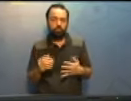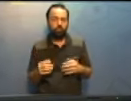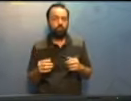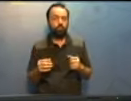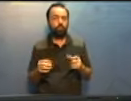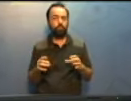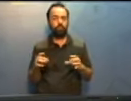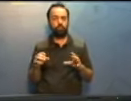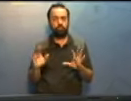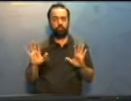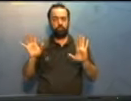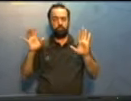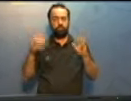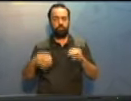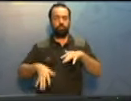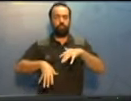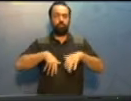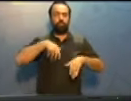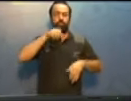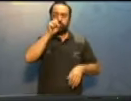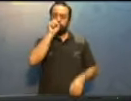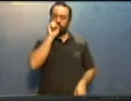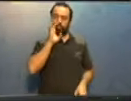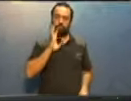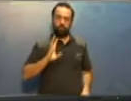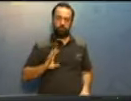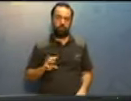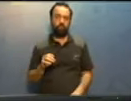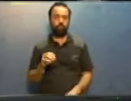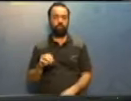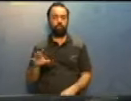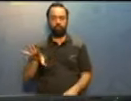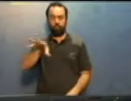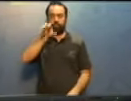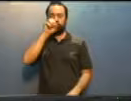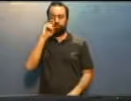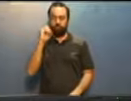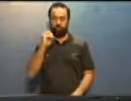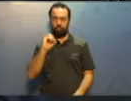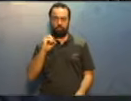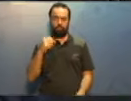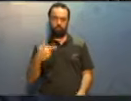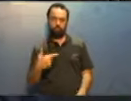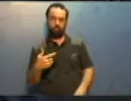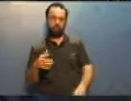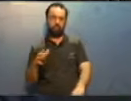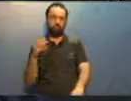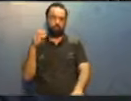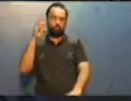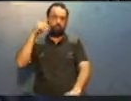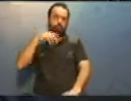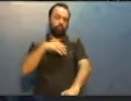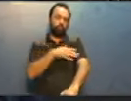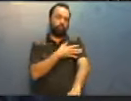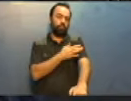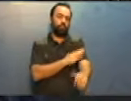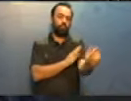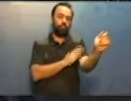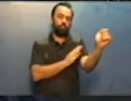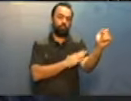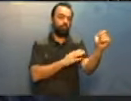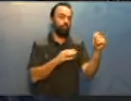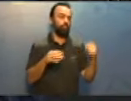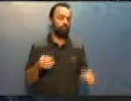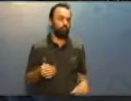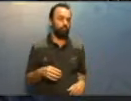troca gasosa permite fornecer oxigênio para os músculos e gerar energia para os tecidos musculares. Então aqui mais um